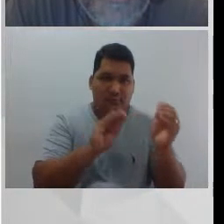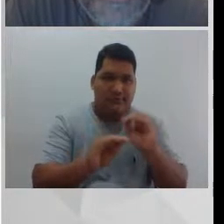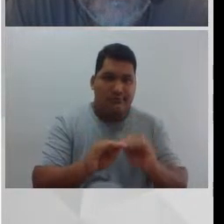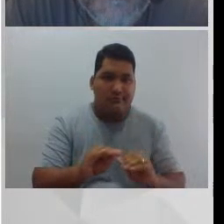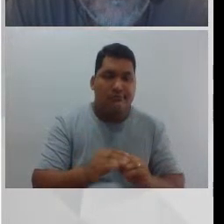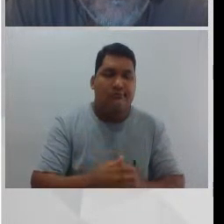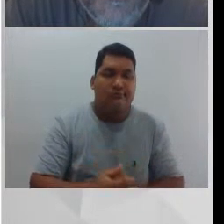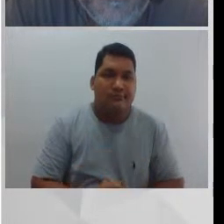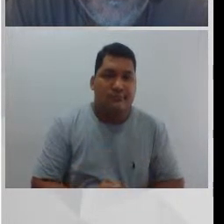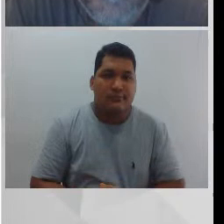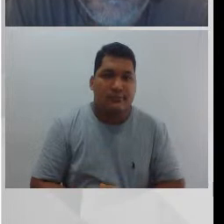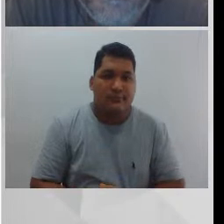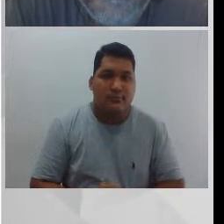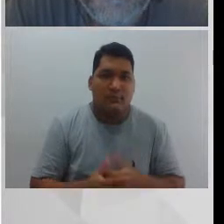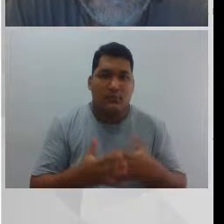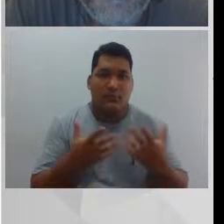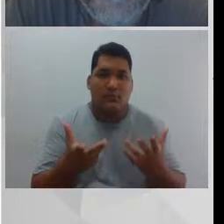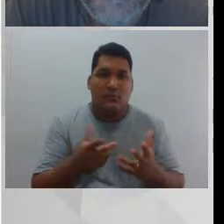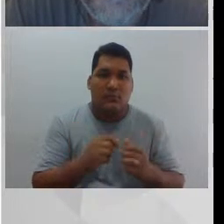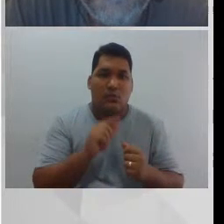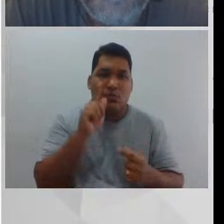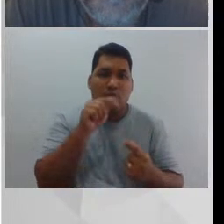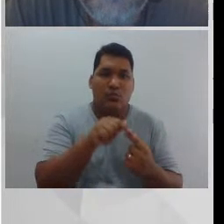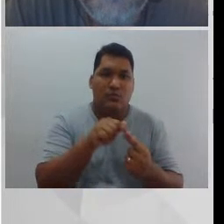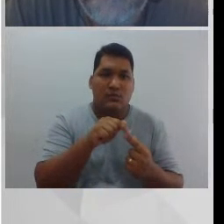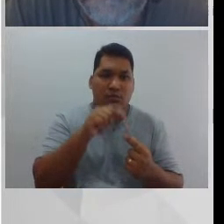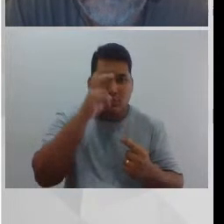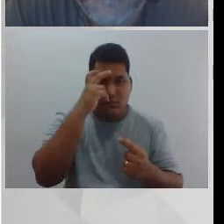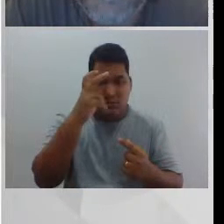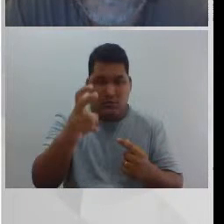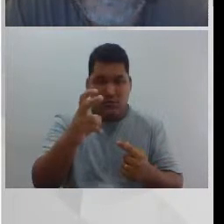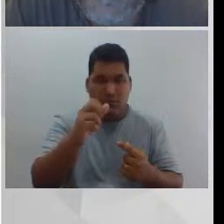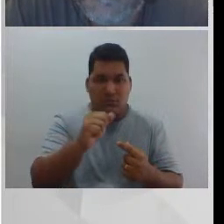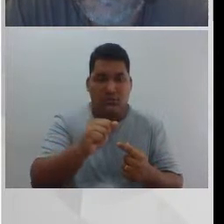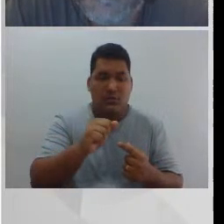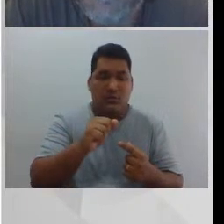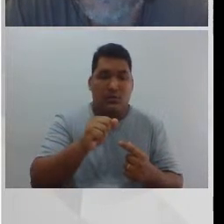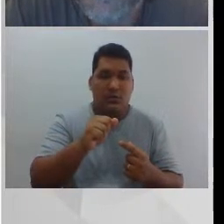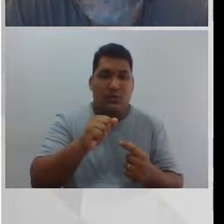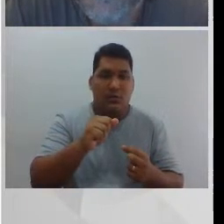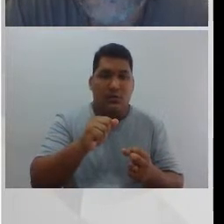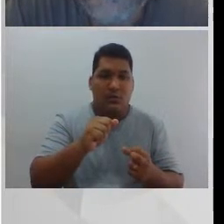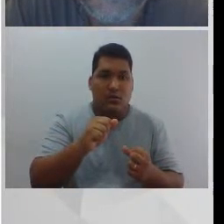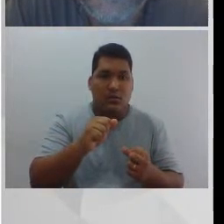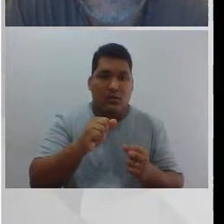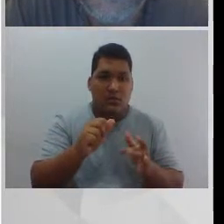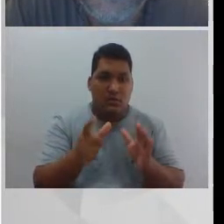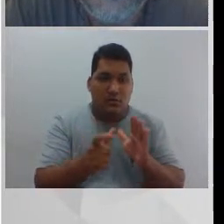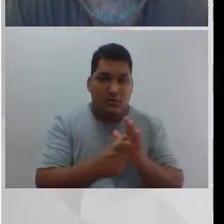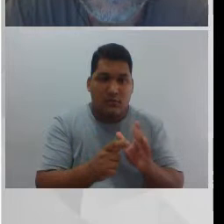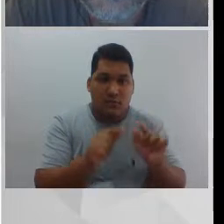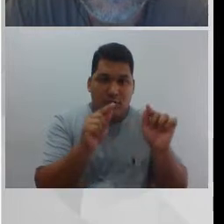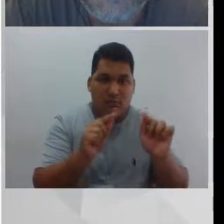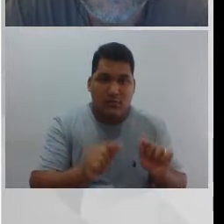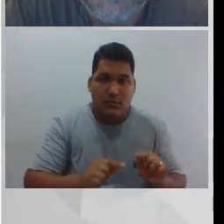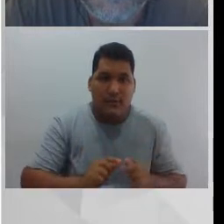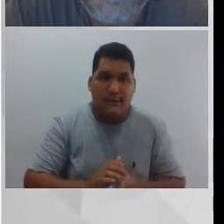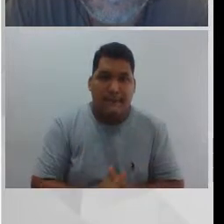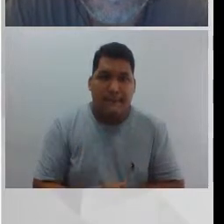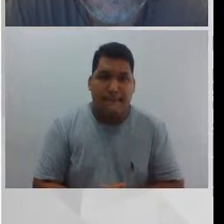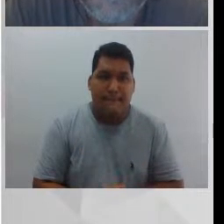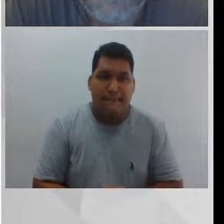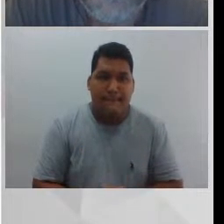então, os conceitos de inteligência artificial surgiram com Platão e Aristóteles, há 400 anos